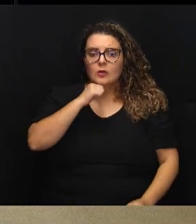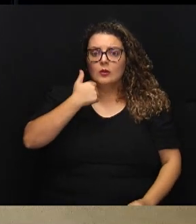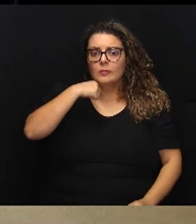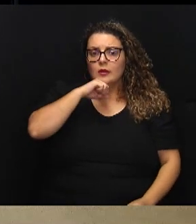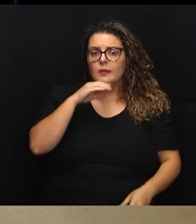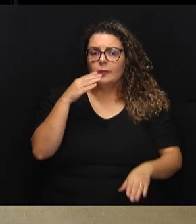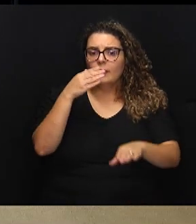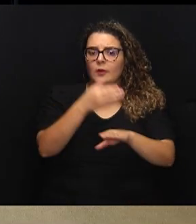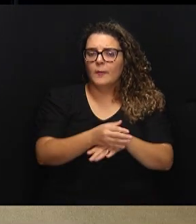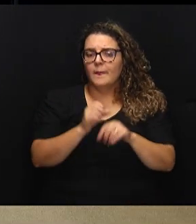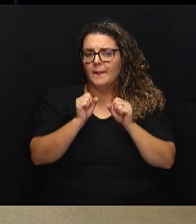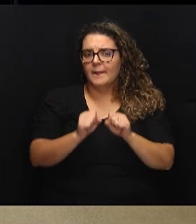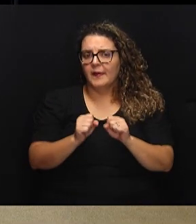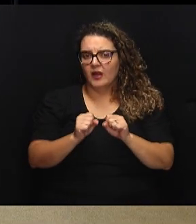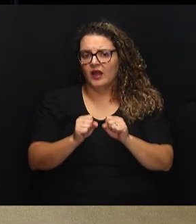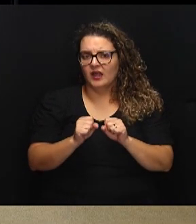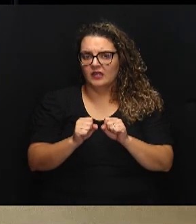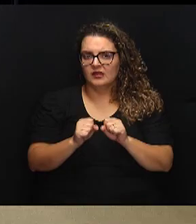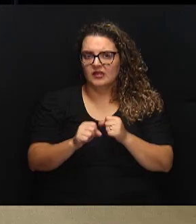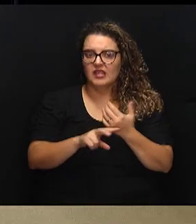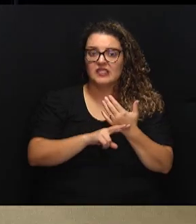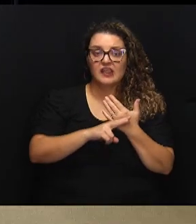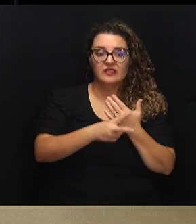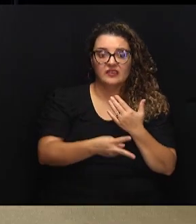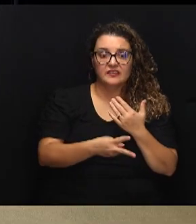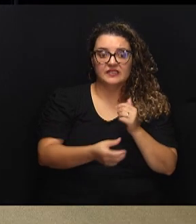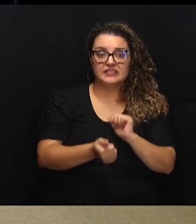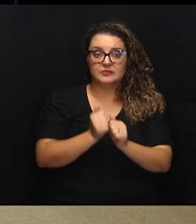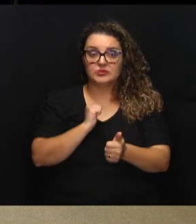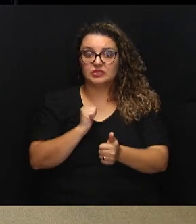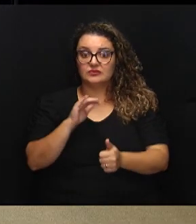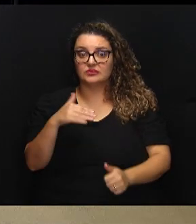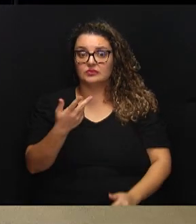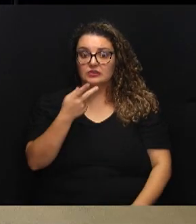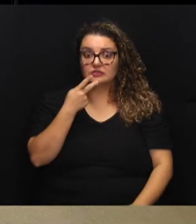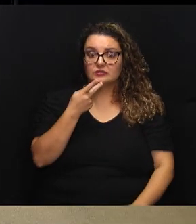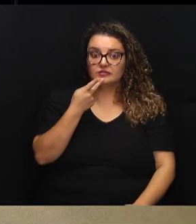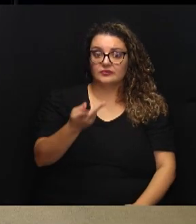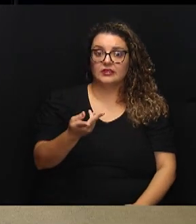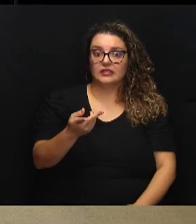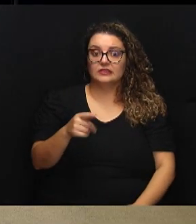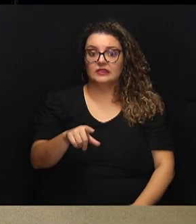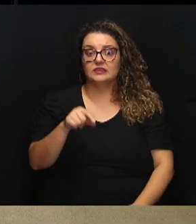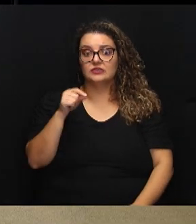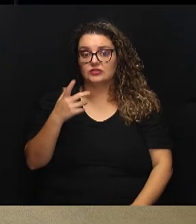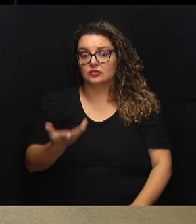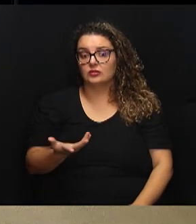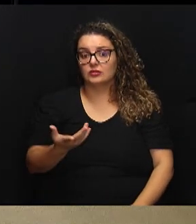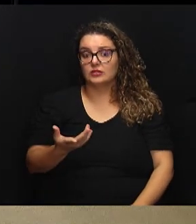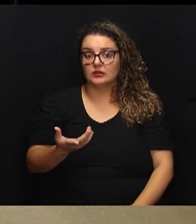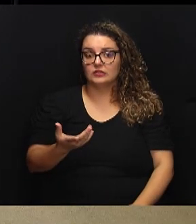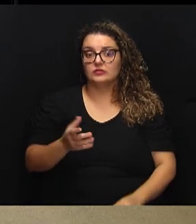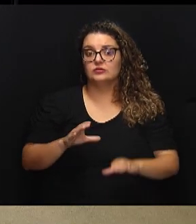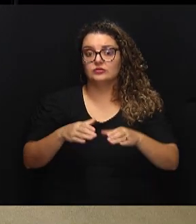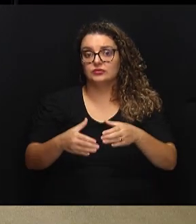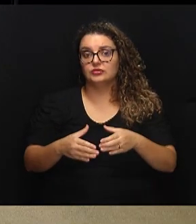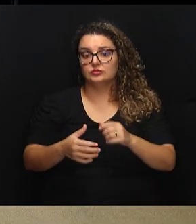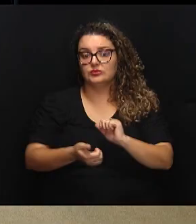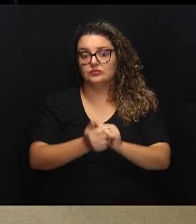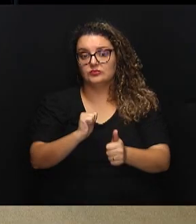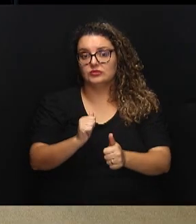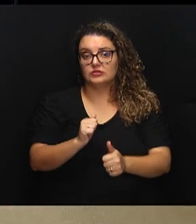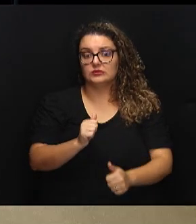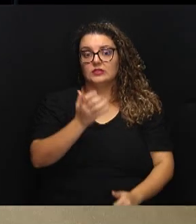participar nessa influência esportiva, quando a gente fala da escolha do time de futebol da criança,